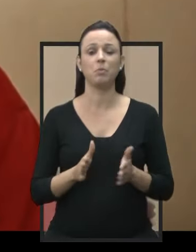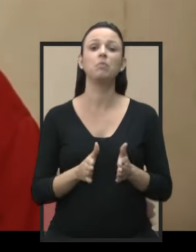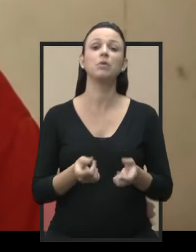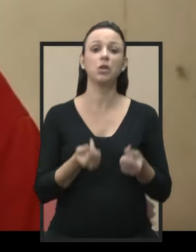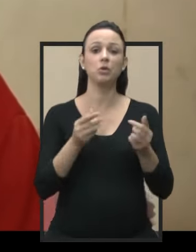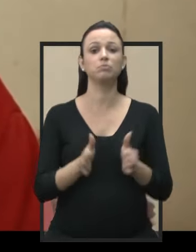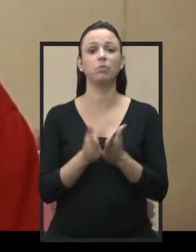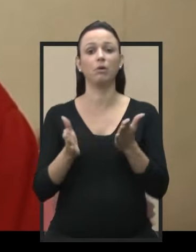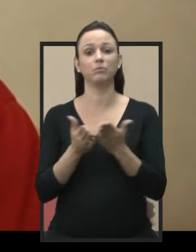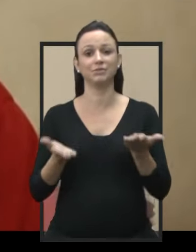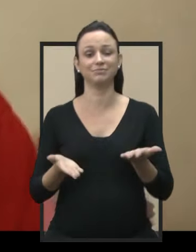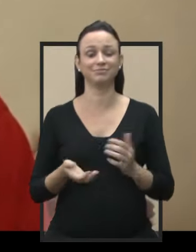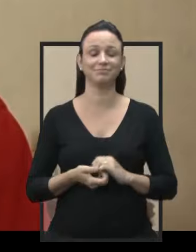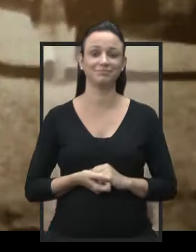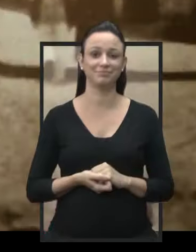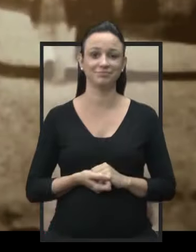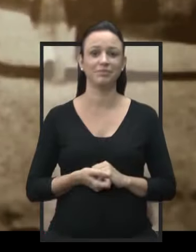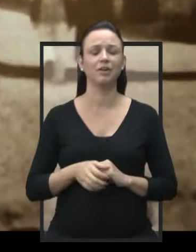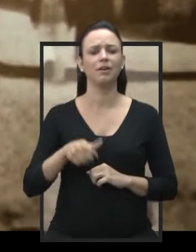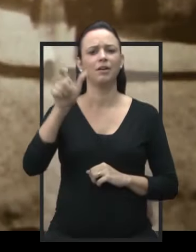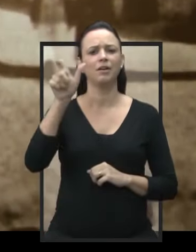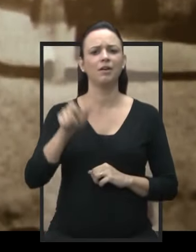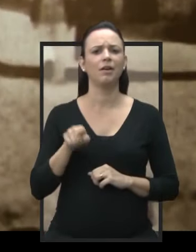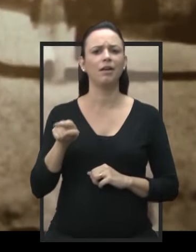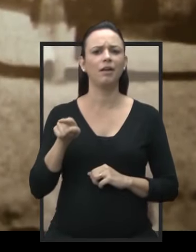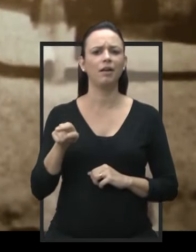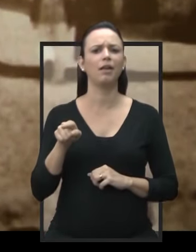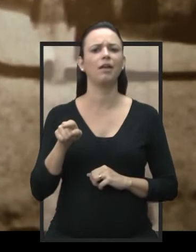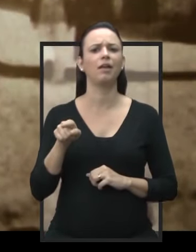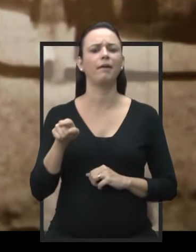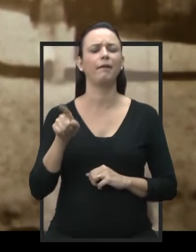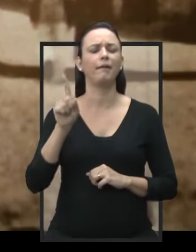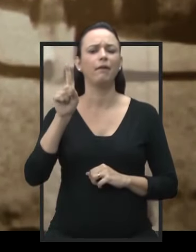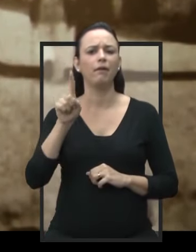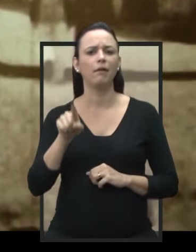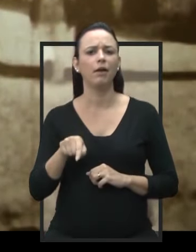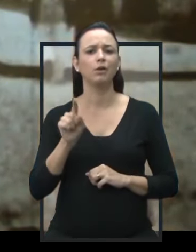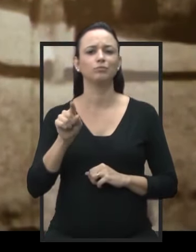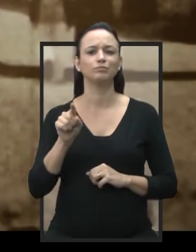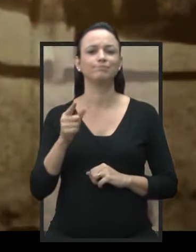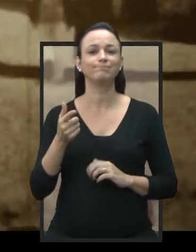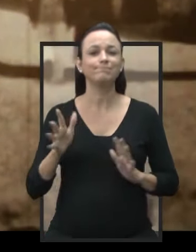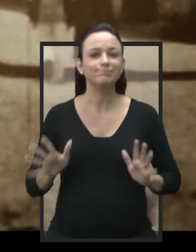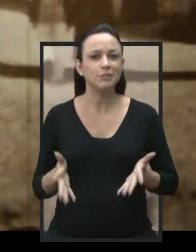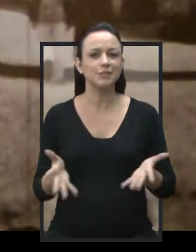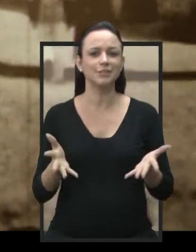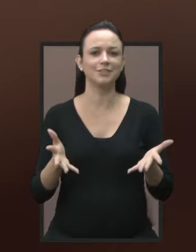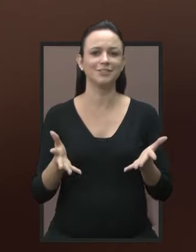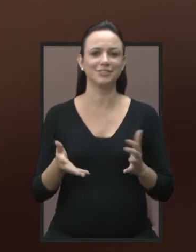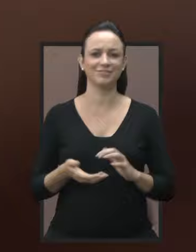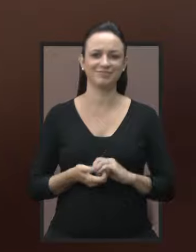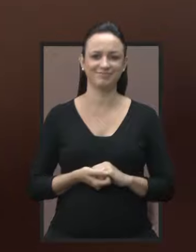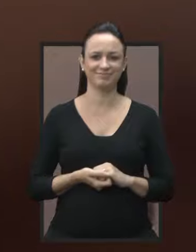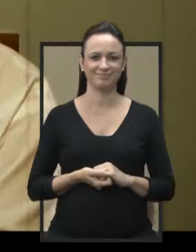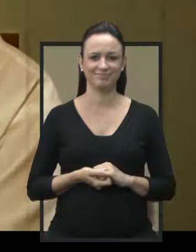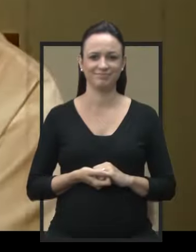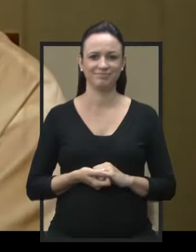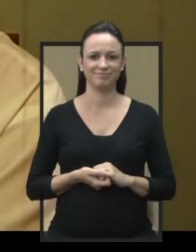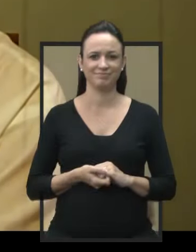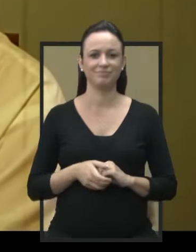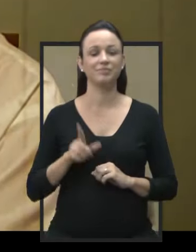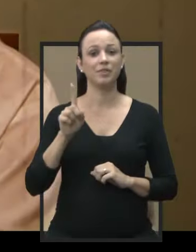entrou rico na política e saiu pobre. O Zezinho foi um personagem instigante.